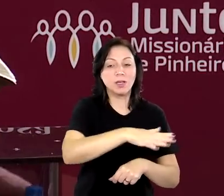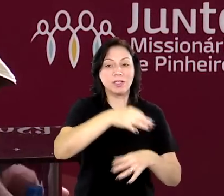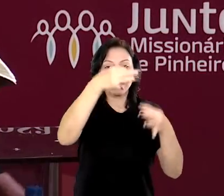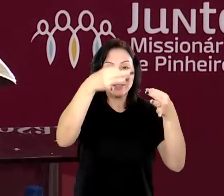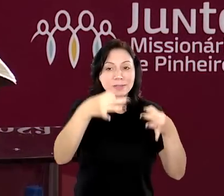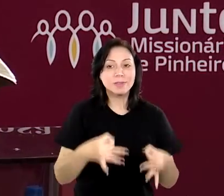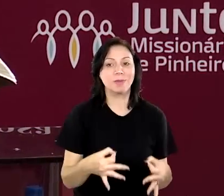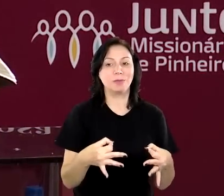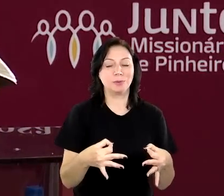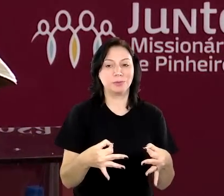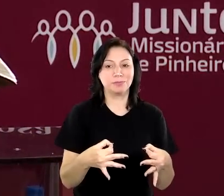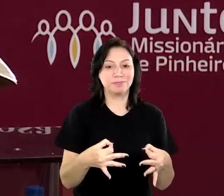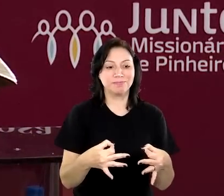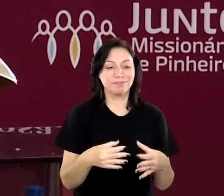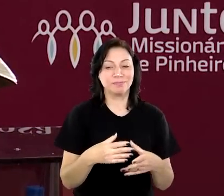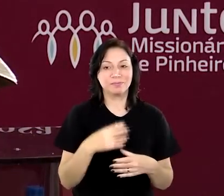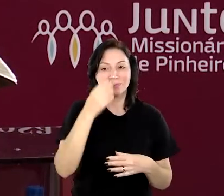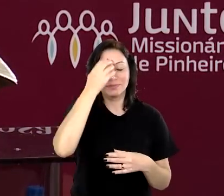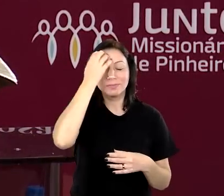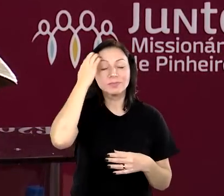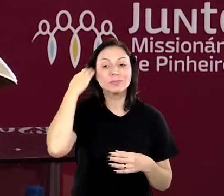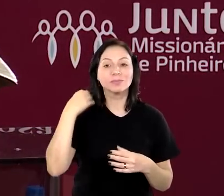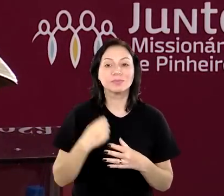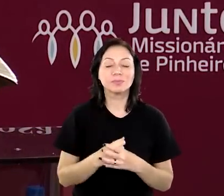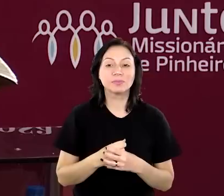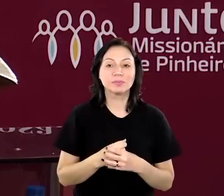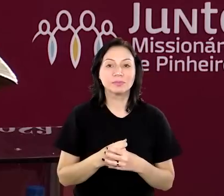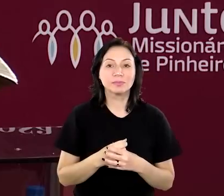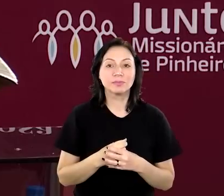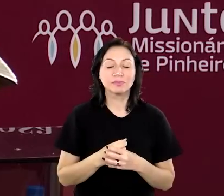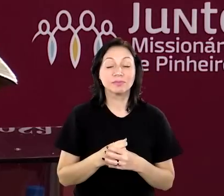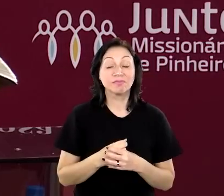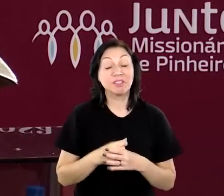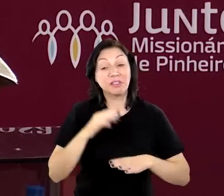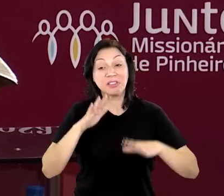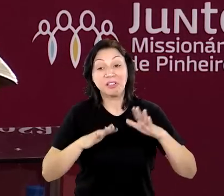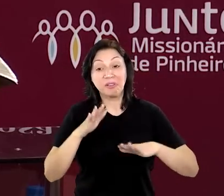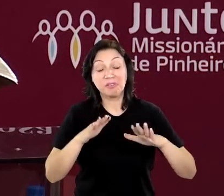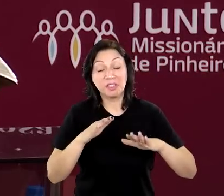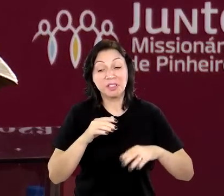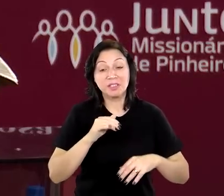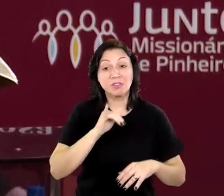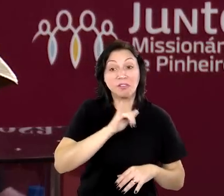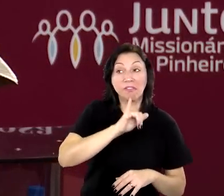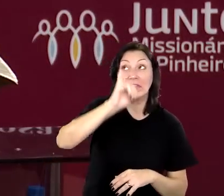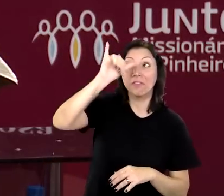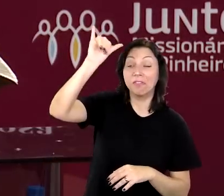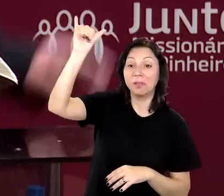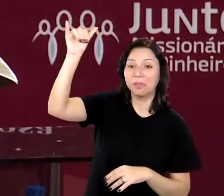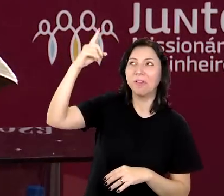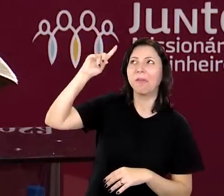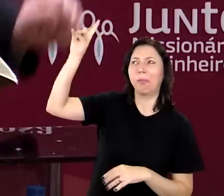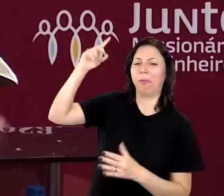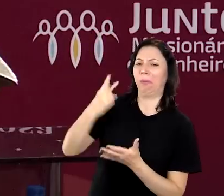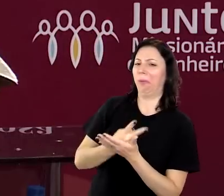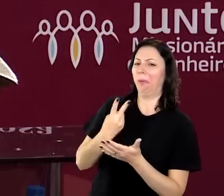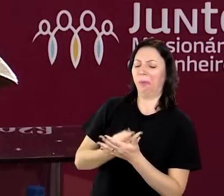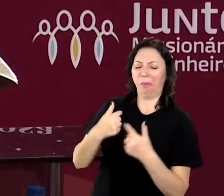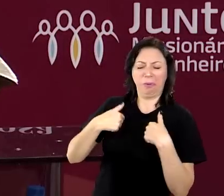Você pode até dizer para Deus que ele errou, que não é com você, que é com